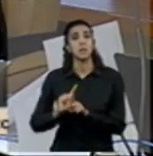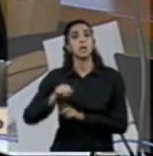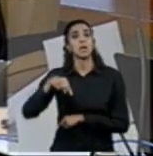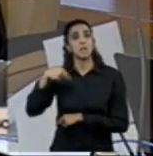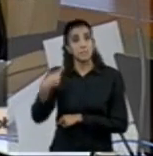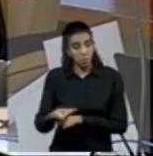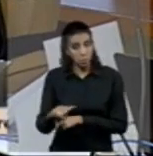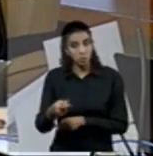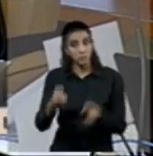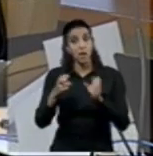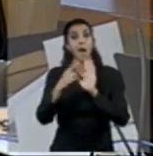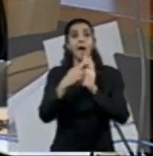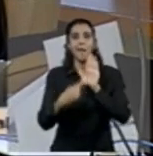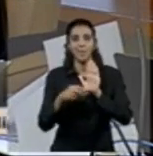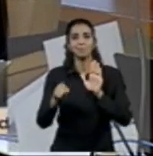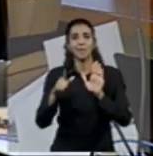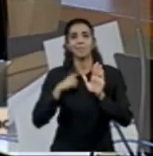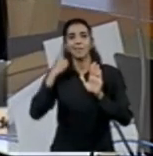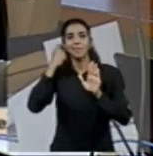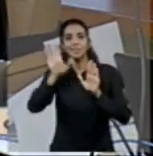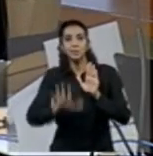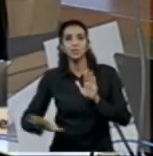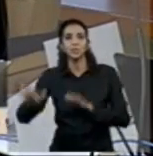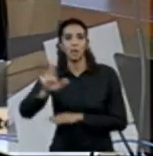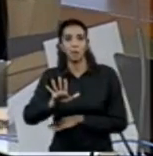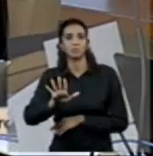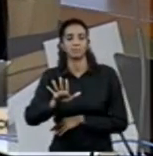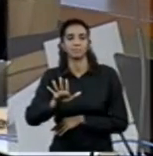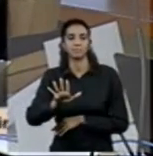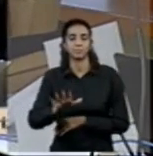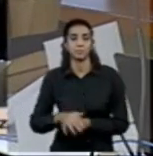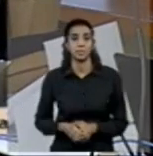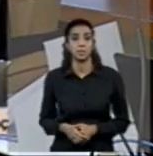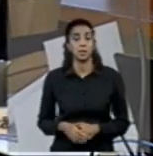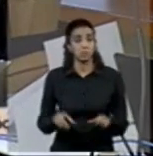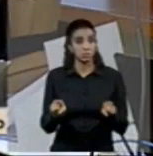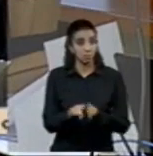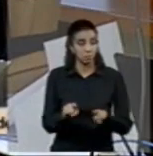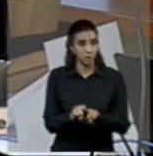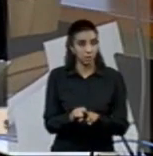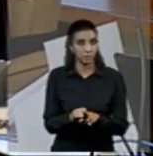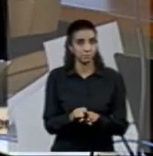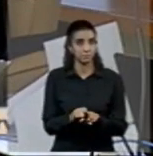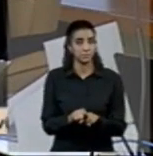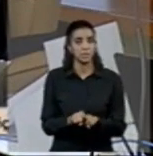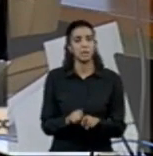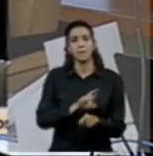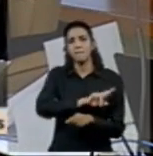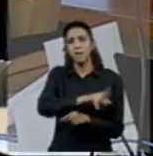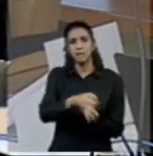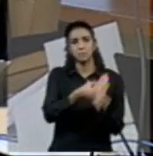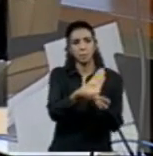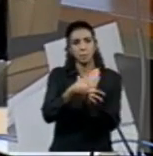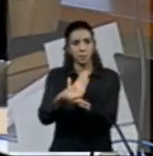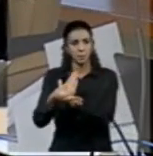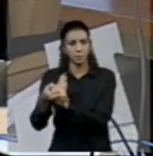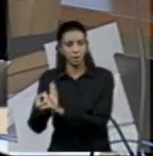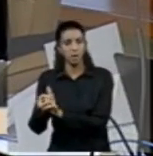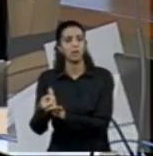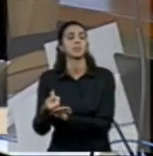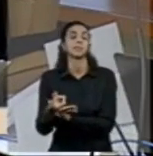geral nesse recurso ordinário 958-252, e adota, dentre as interpretações